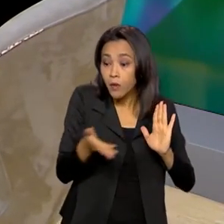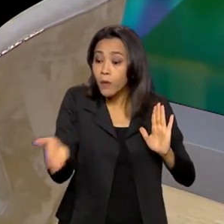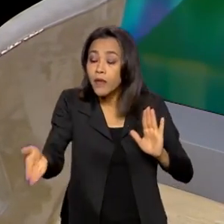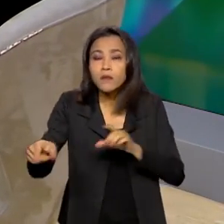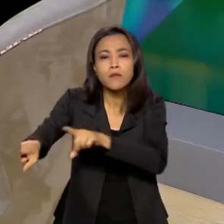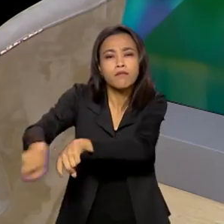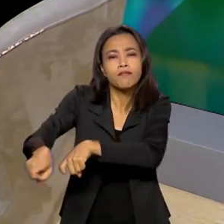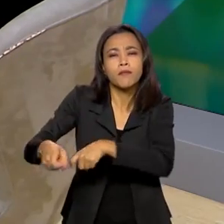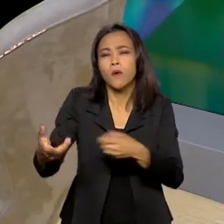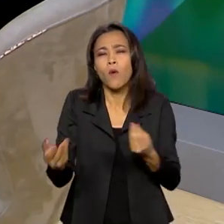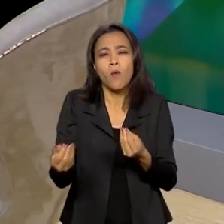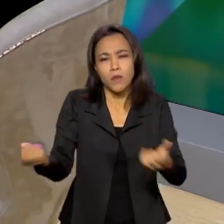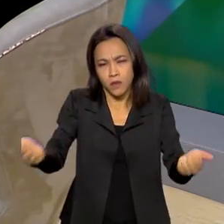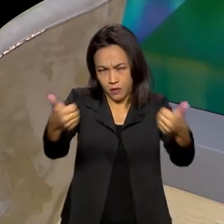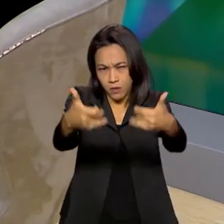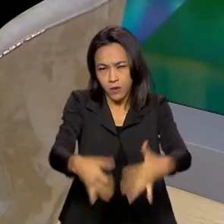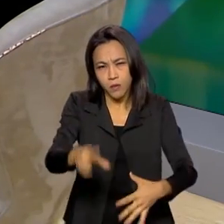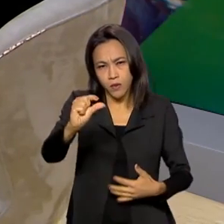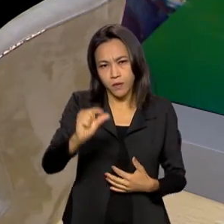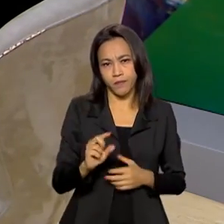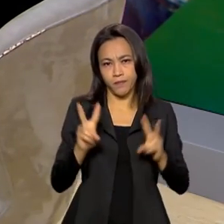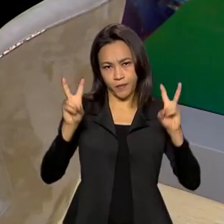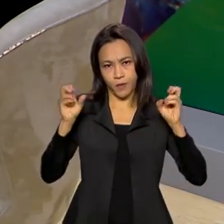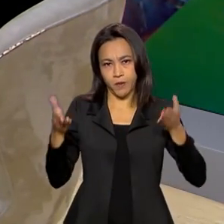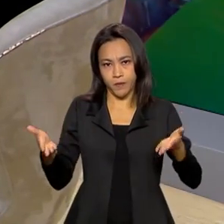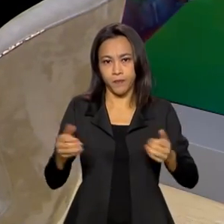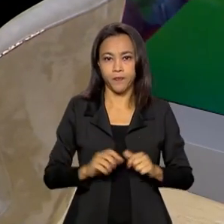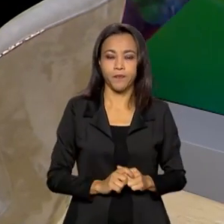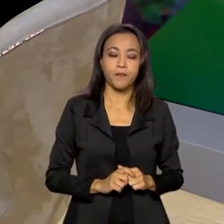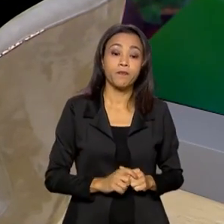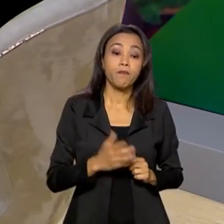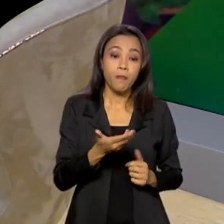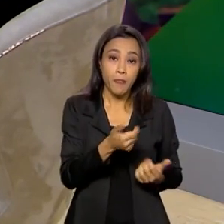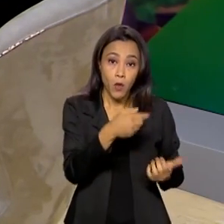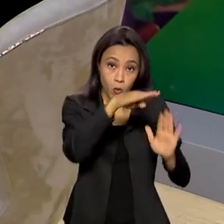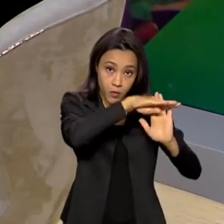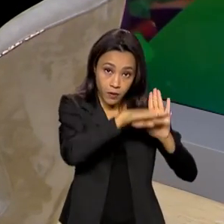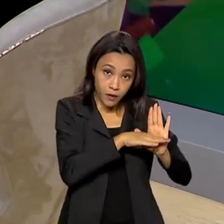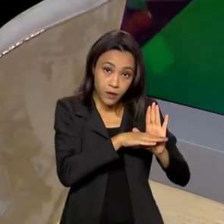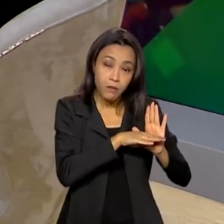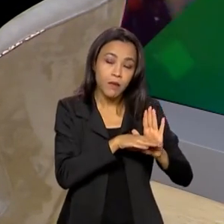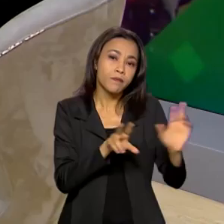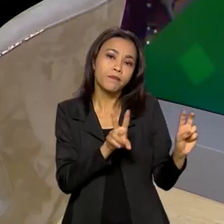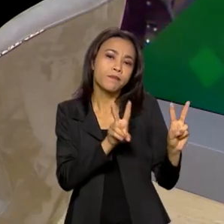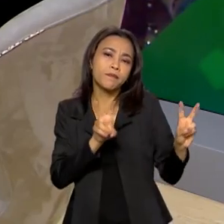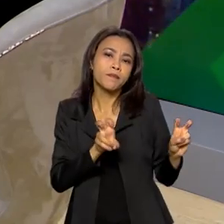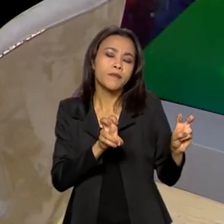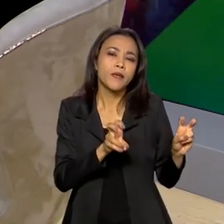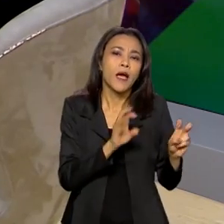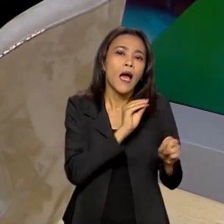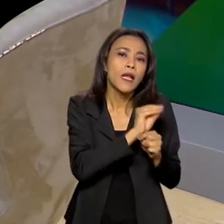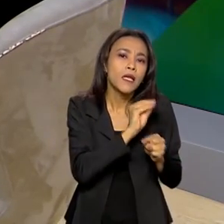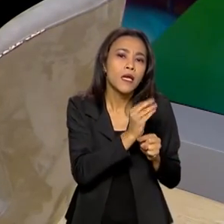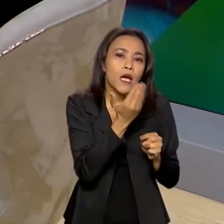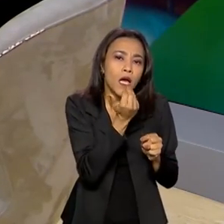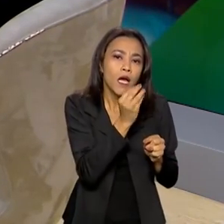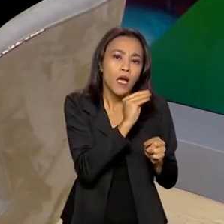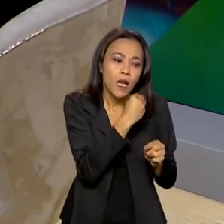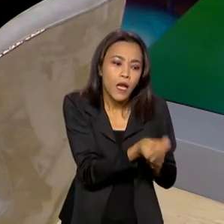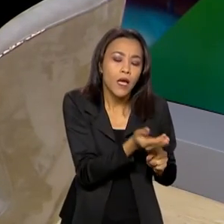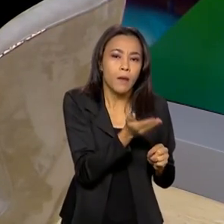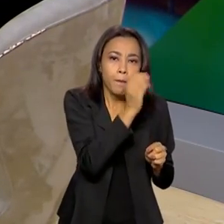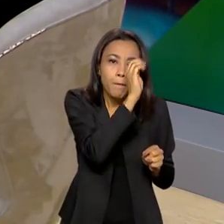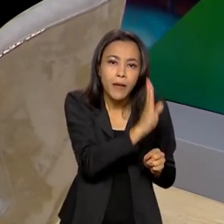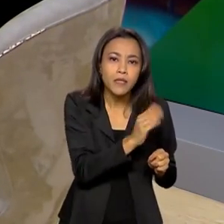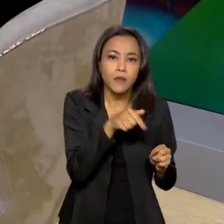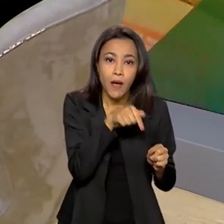senhor comentasse um pouquinho pra gente o alimento Brasil ele veio para promover ainda mais a agricultura